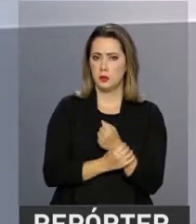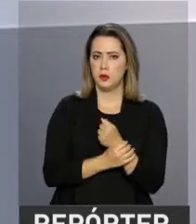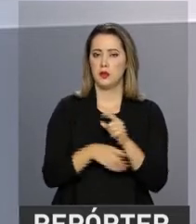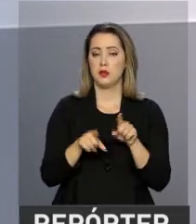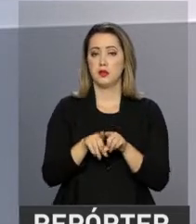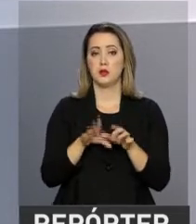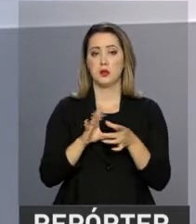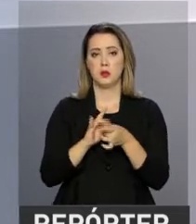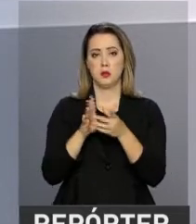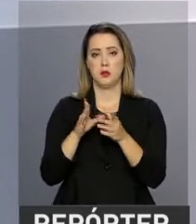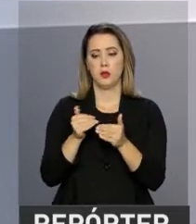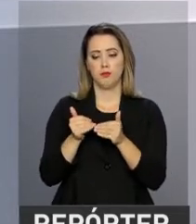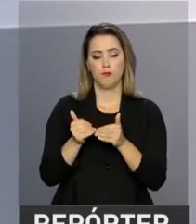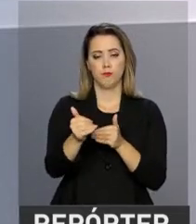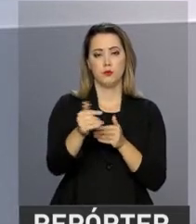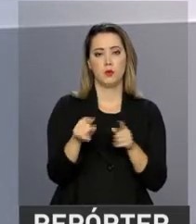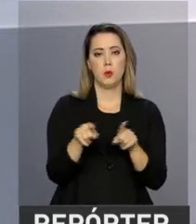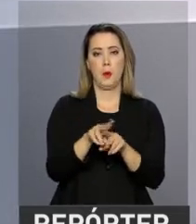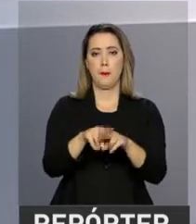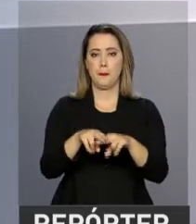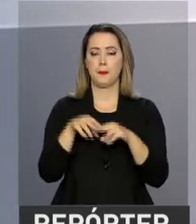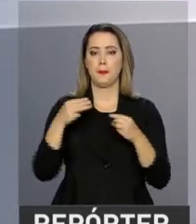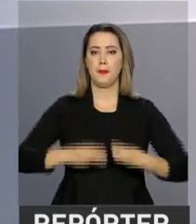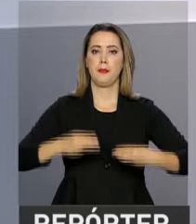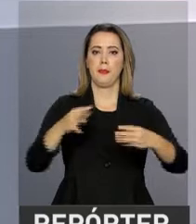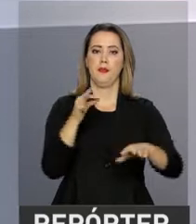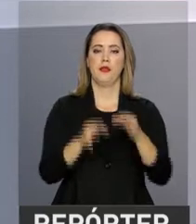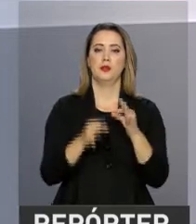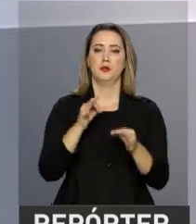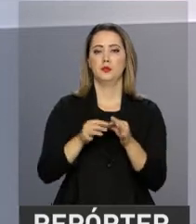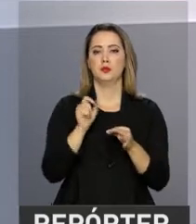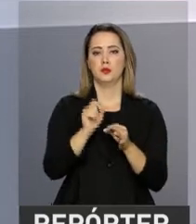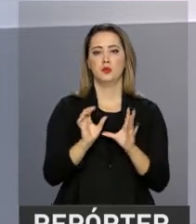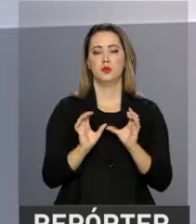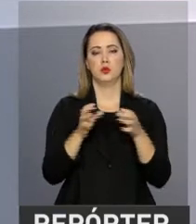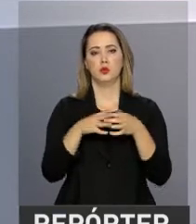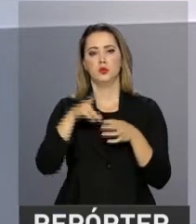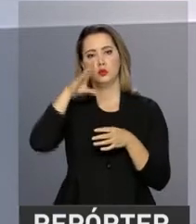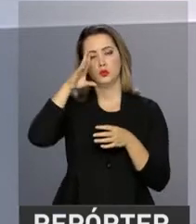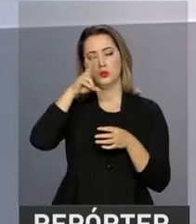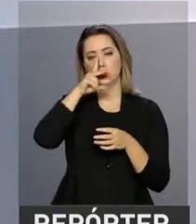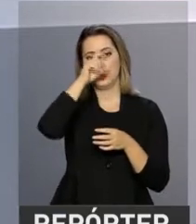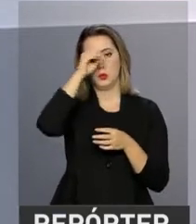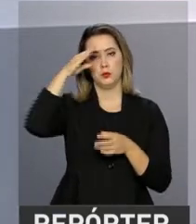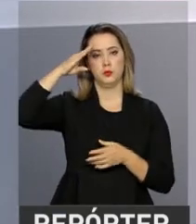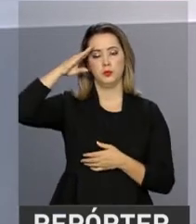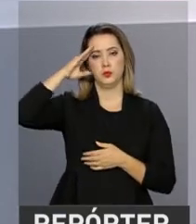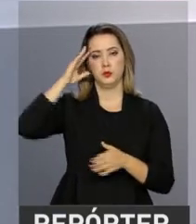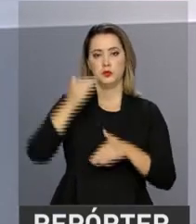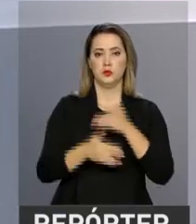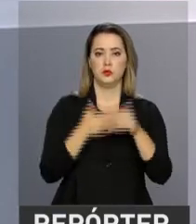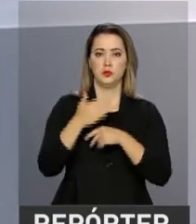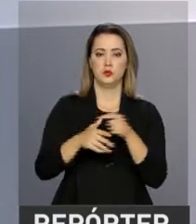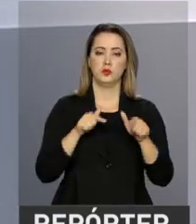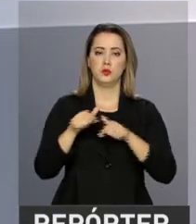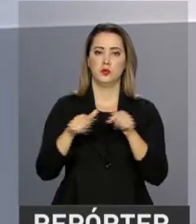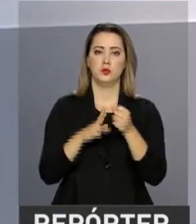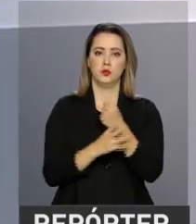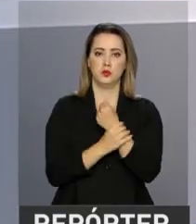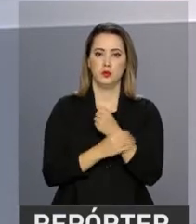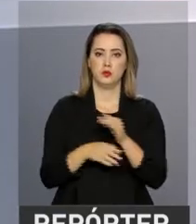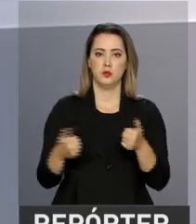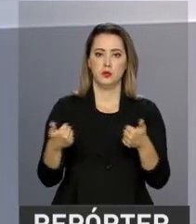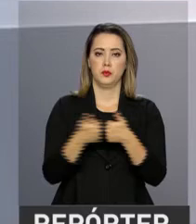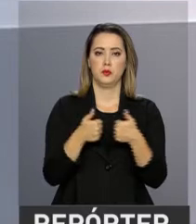autorizada nesta quinta feira pelo ministério da justiça para que os agentes da força continuem trabalhando na segurança nas proximidades